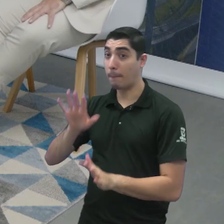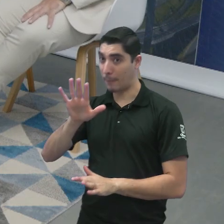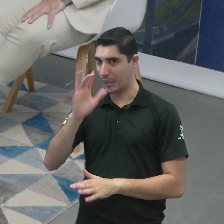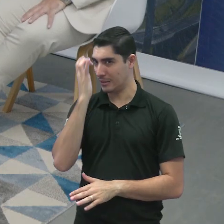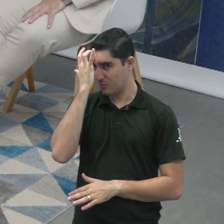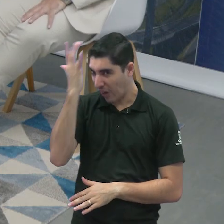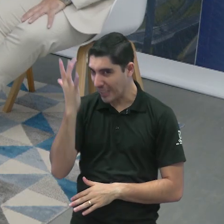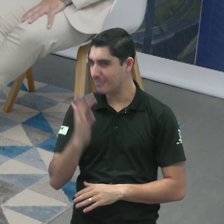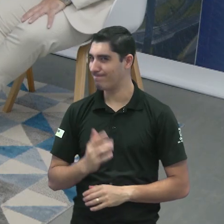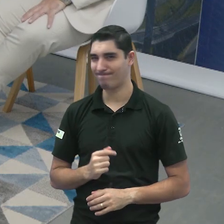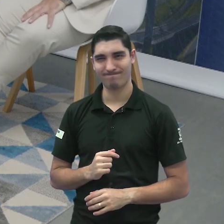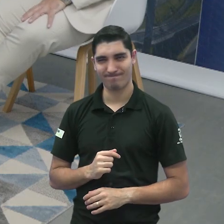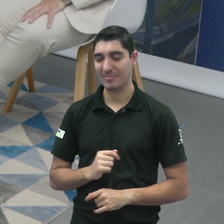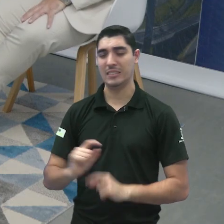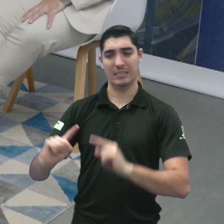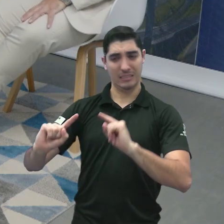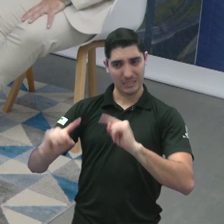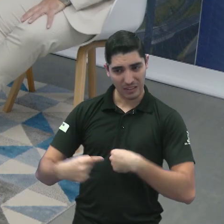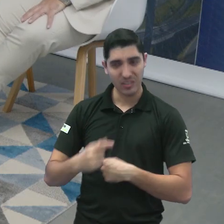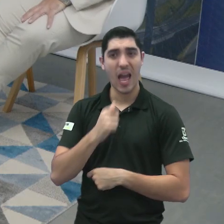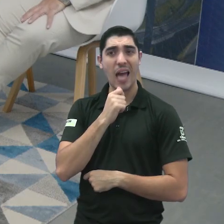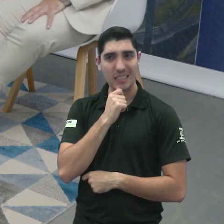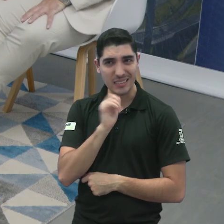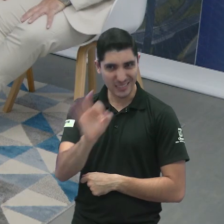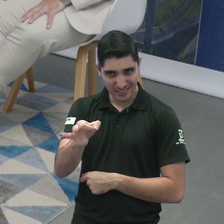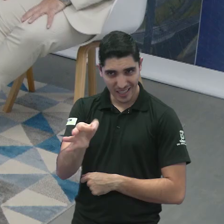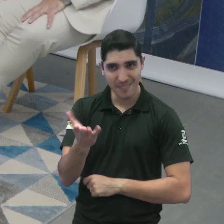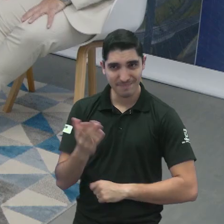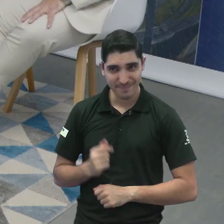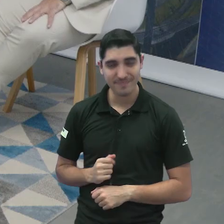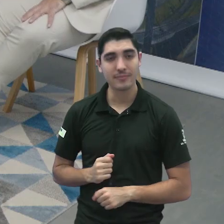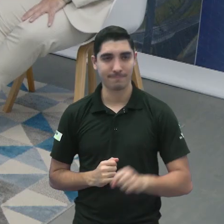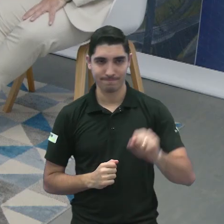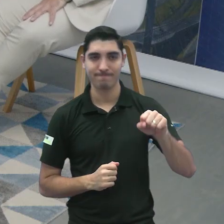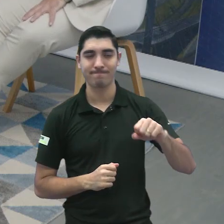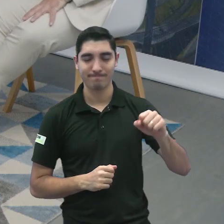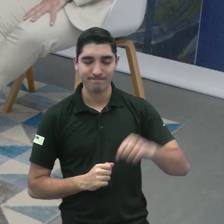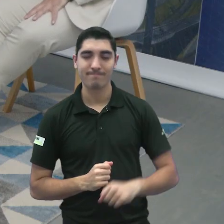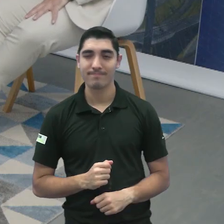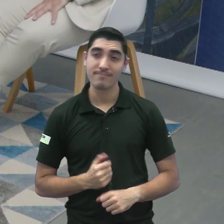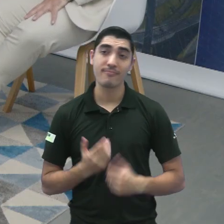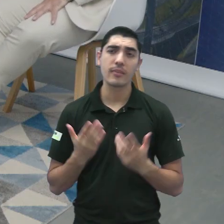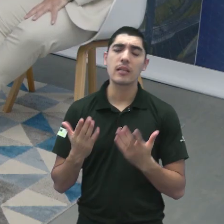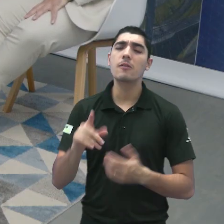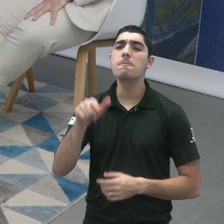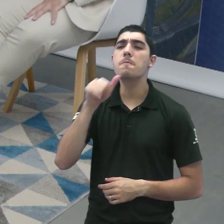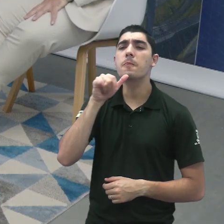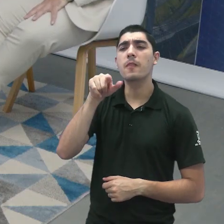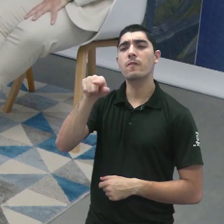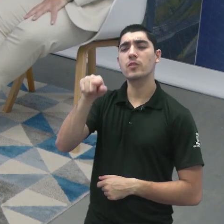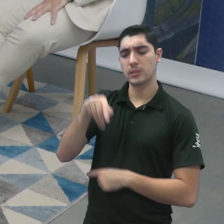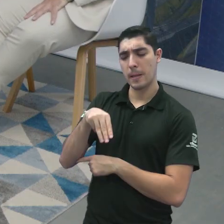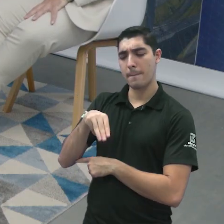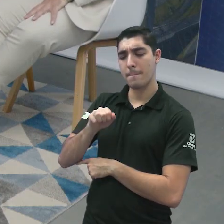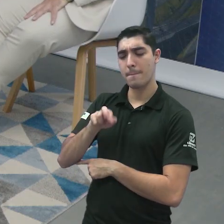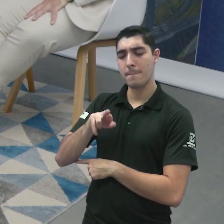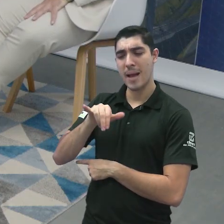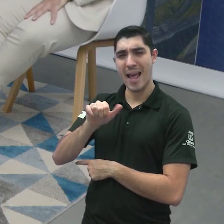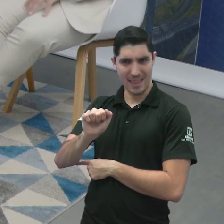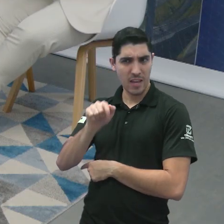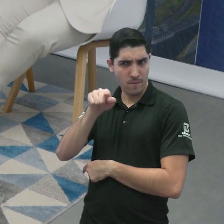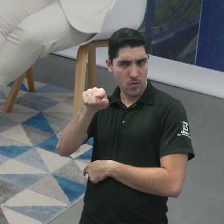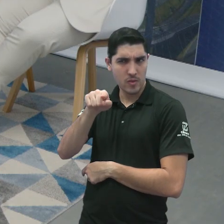não é fácil, não deve ser fácil, é um desafio a cada dia para vocês, né? Com certeza. Sim. Ô, Maria Eduarda, no mestrado, né,